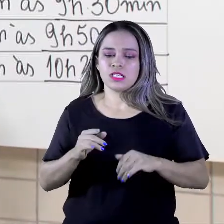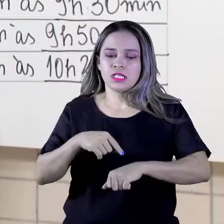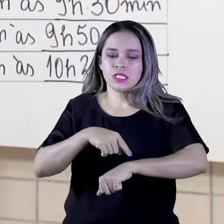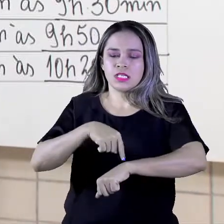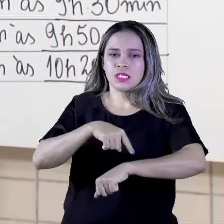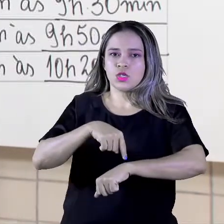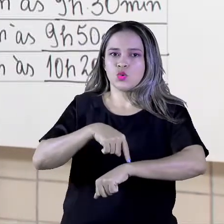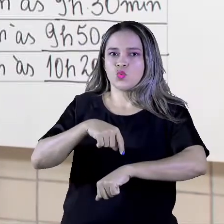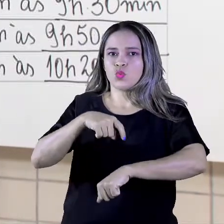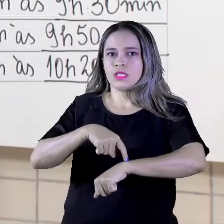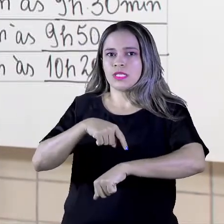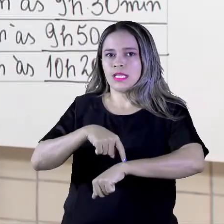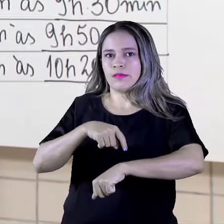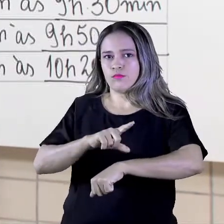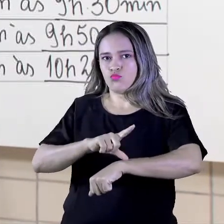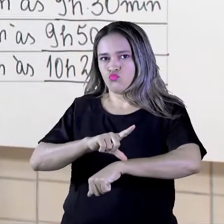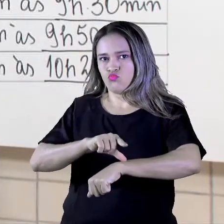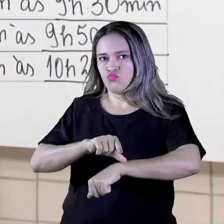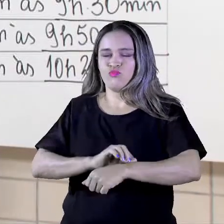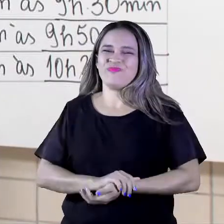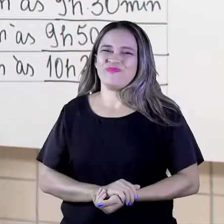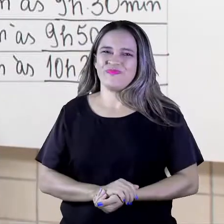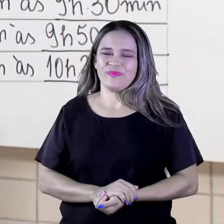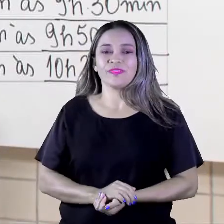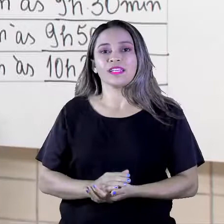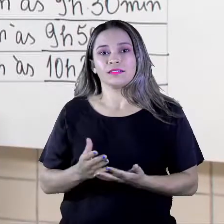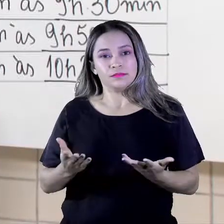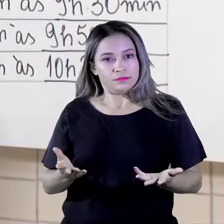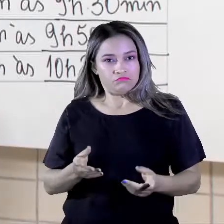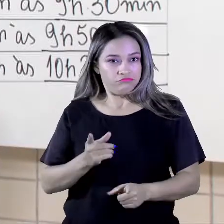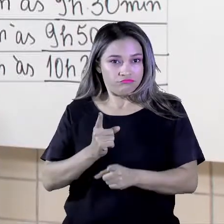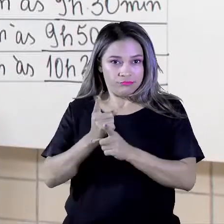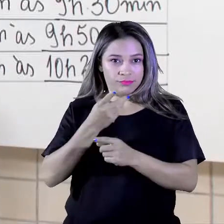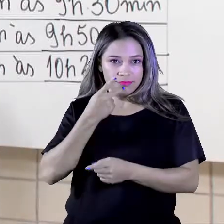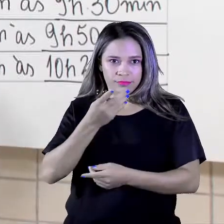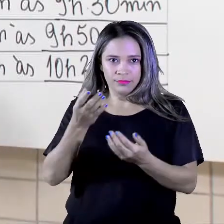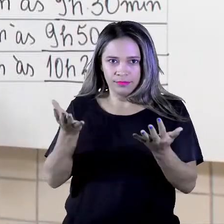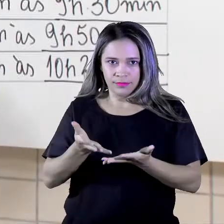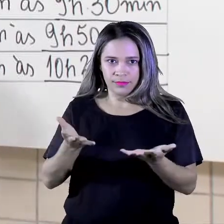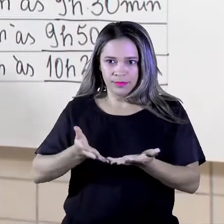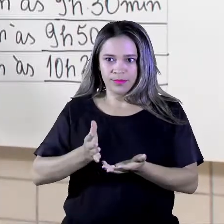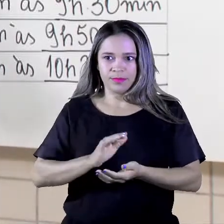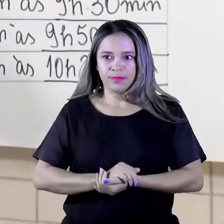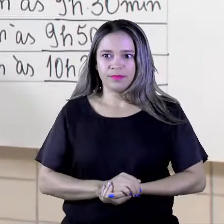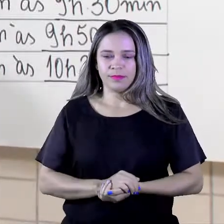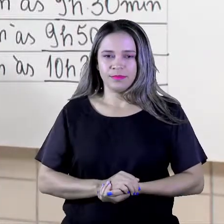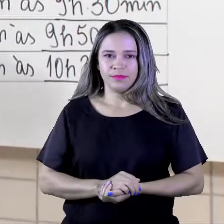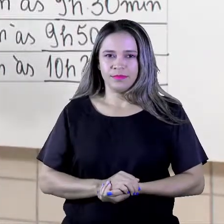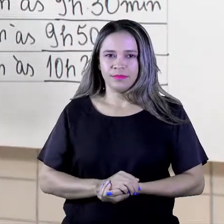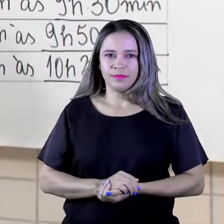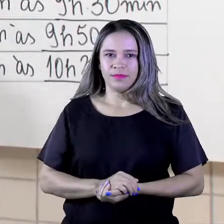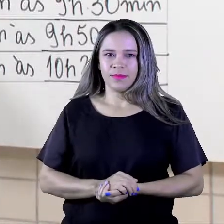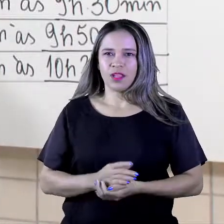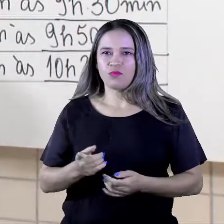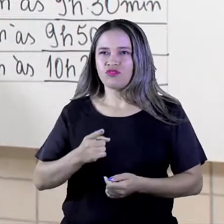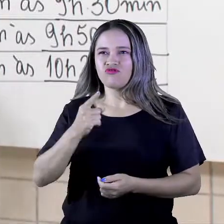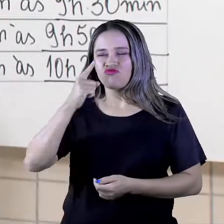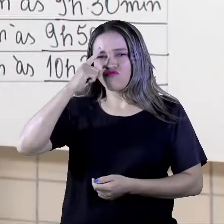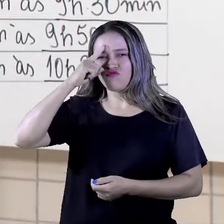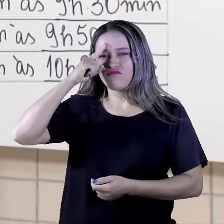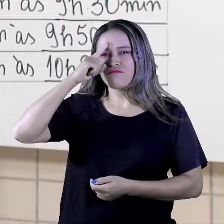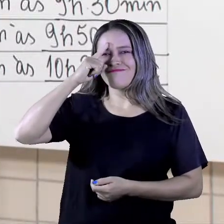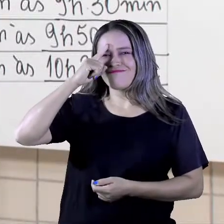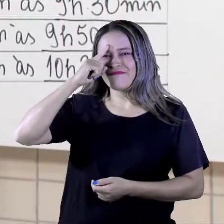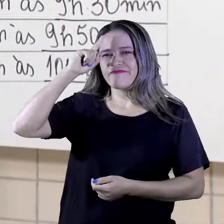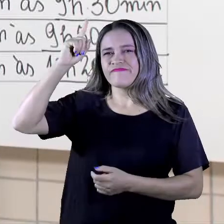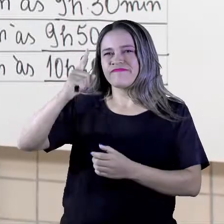E a gente descobriu, não sei se a gente descobriu, mas eu estou falando aqui agora, que o relógio é uma das invenções mais antigas